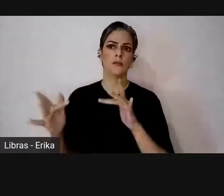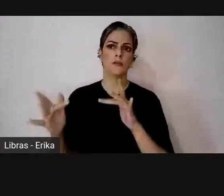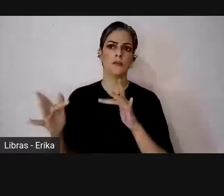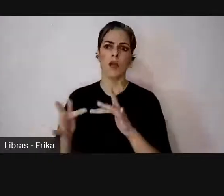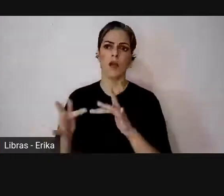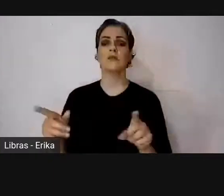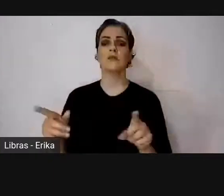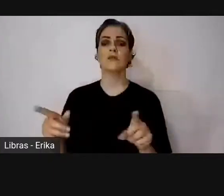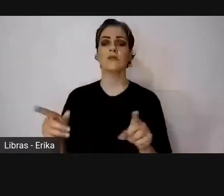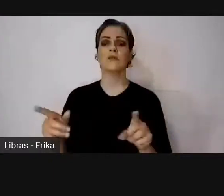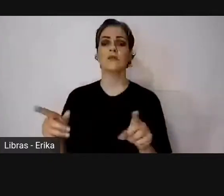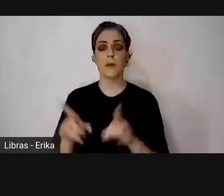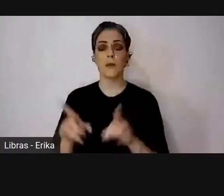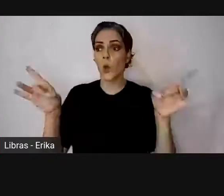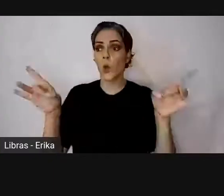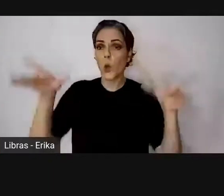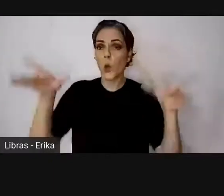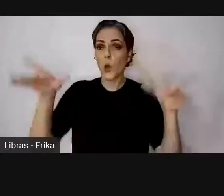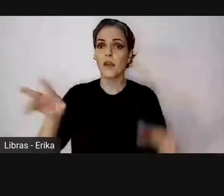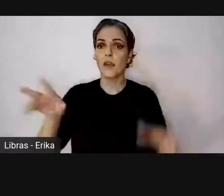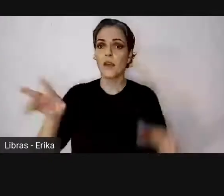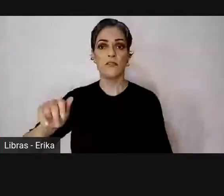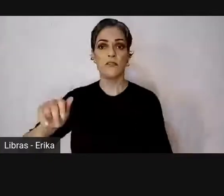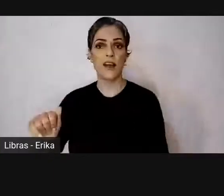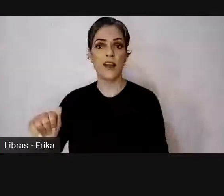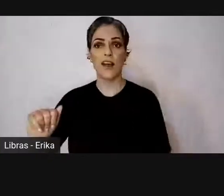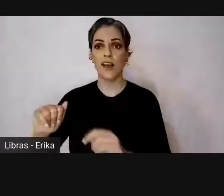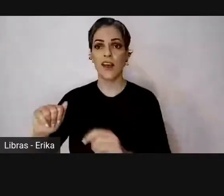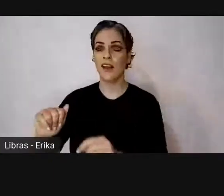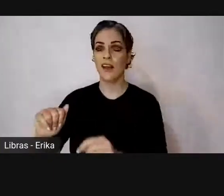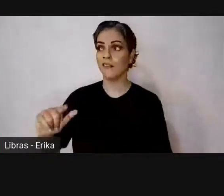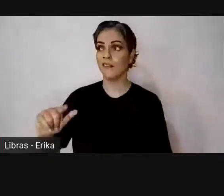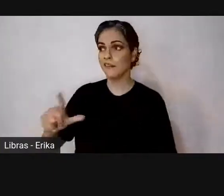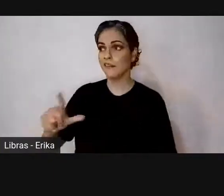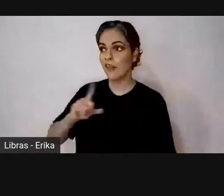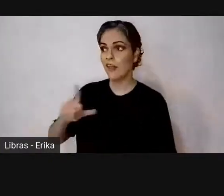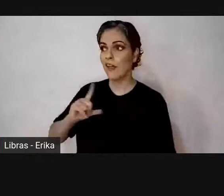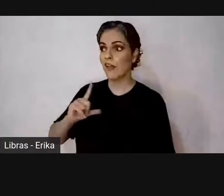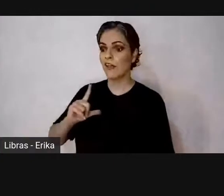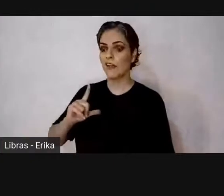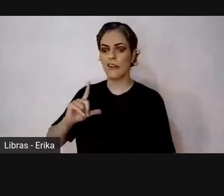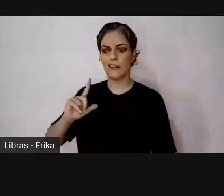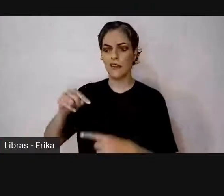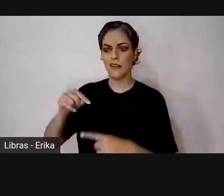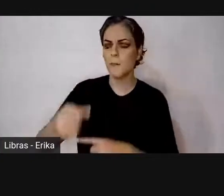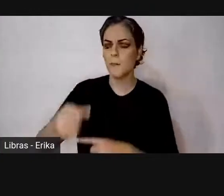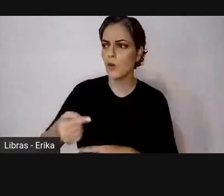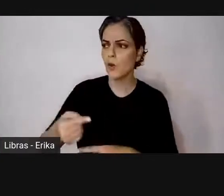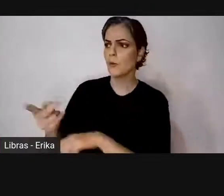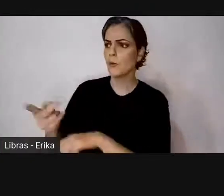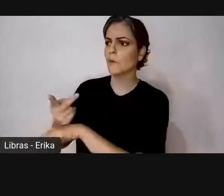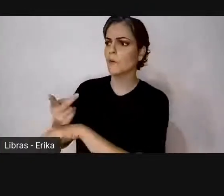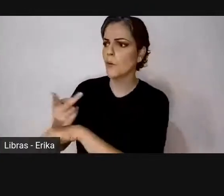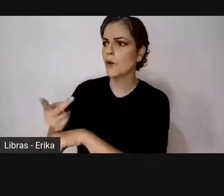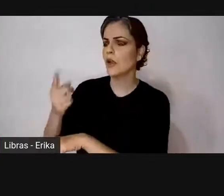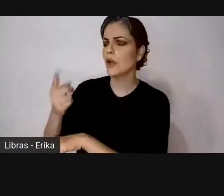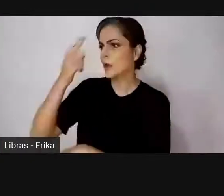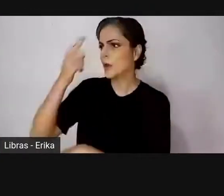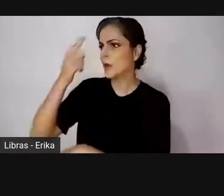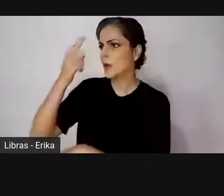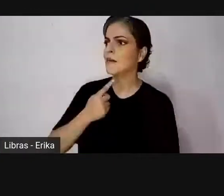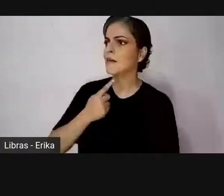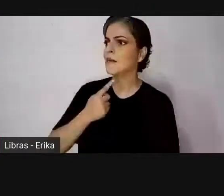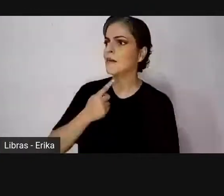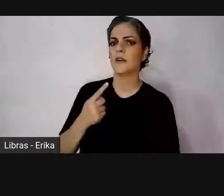coincidência dessa vaga ter aberto logo depois, nesse período, e deles estarem procurando um perfil de pessoa, que era um perfil de pessoa que conseguisse